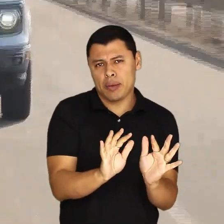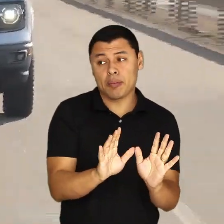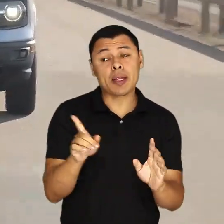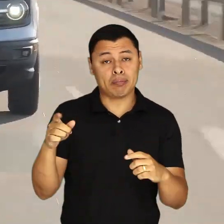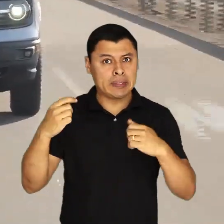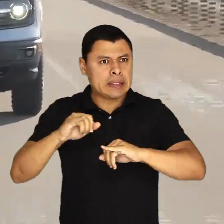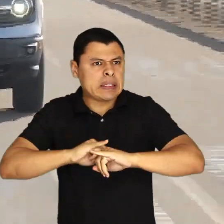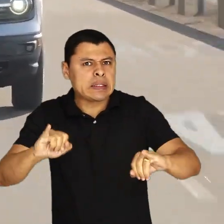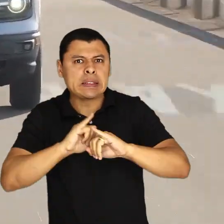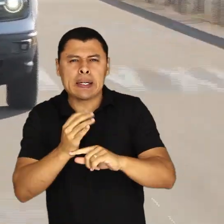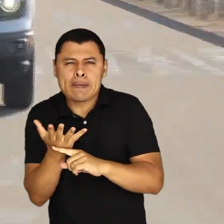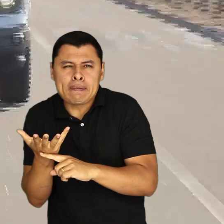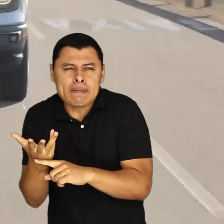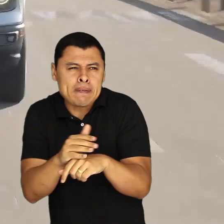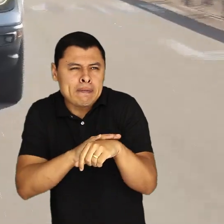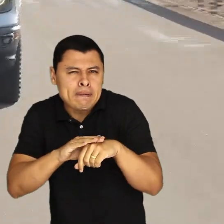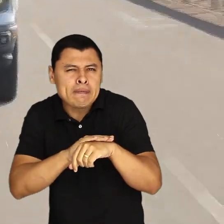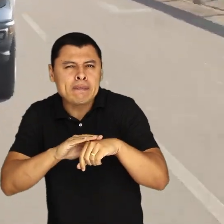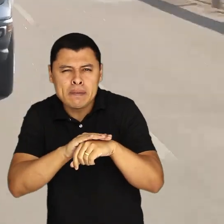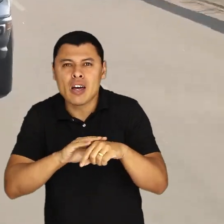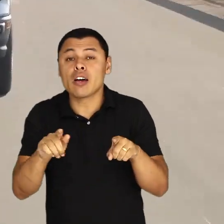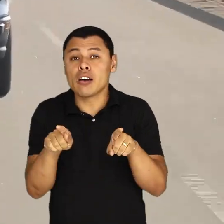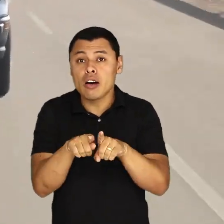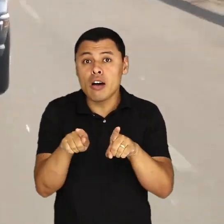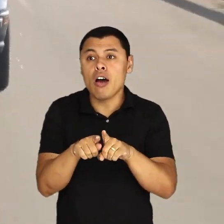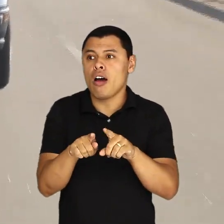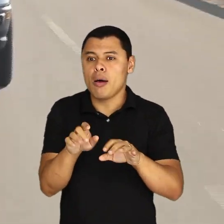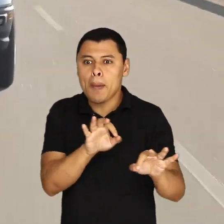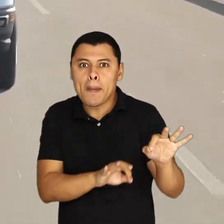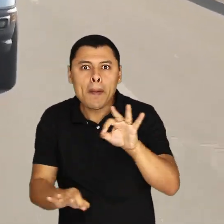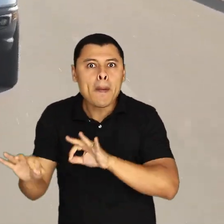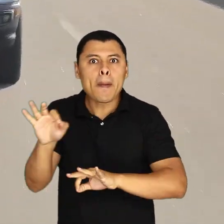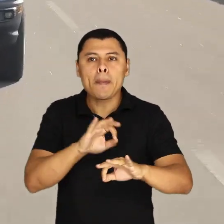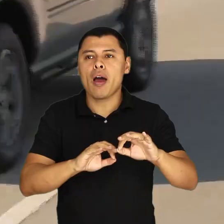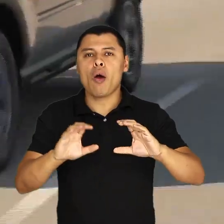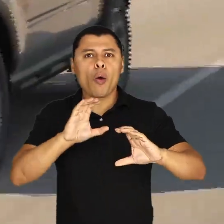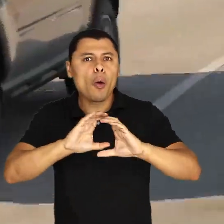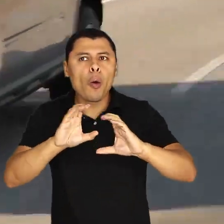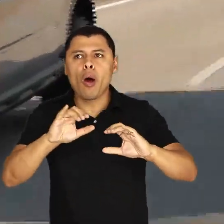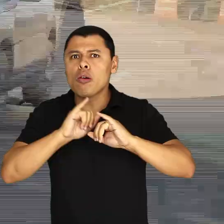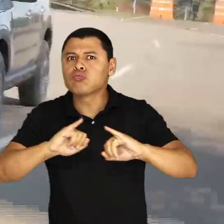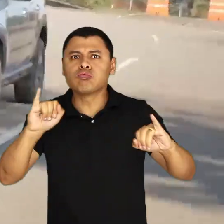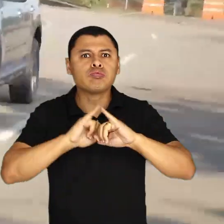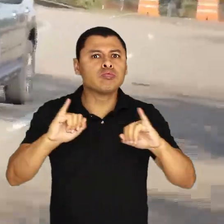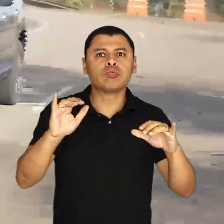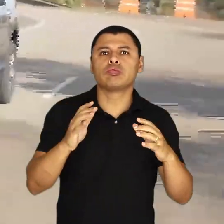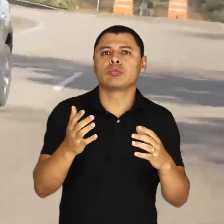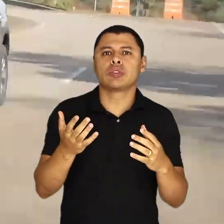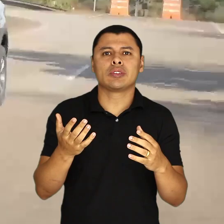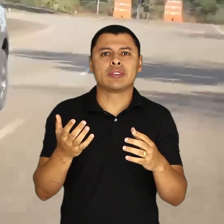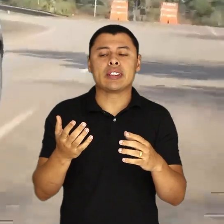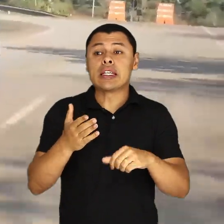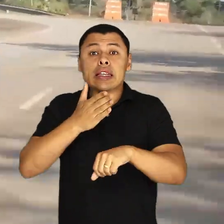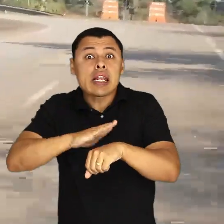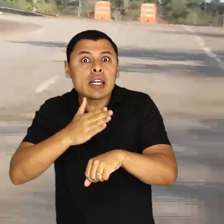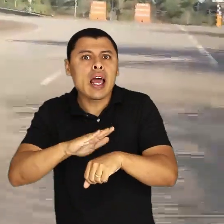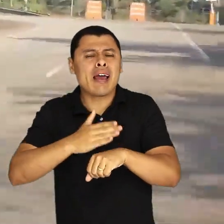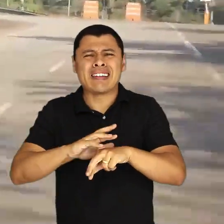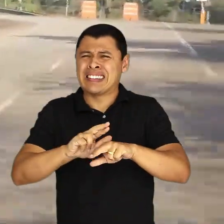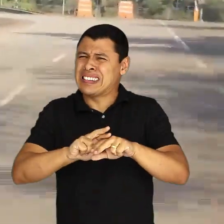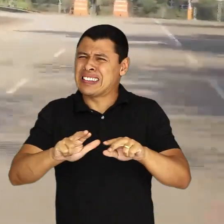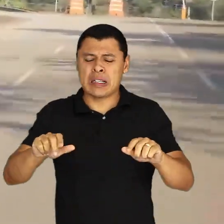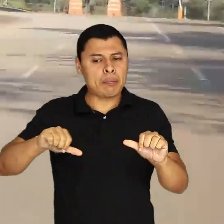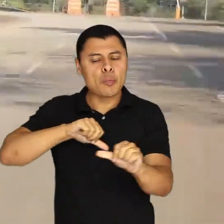grande da Ford a ser feito com os seus concessionários, tanto na parte até de recepção, arquitetura e decoração, comunicação, suporte,